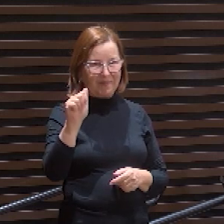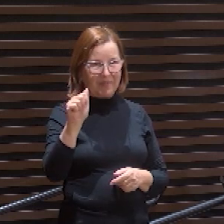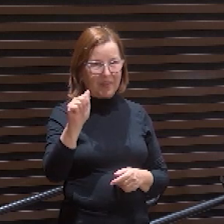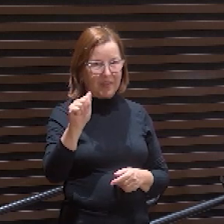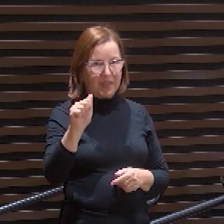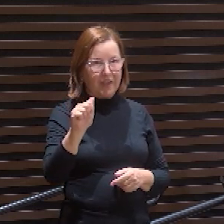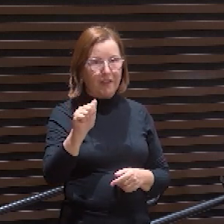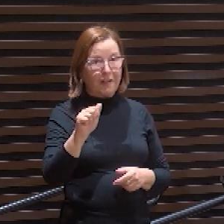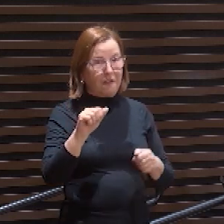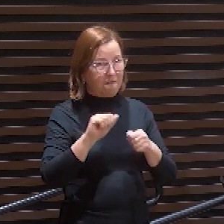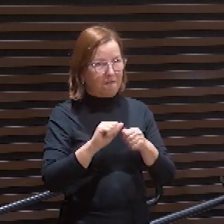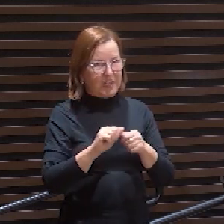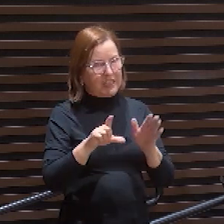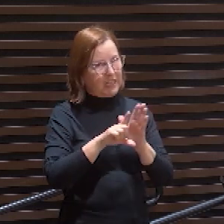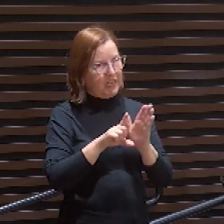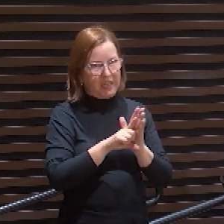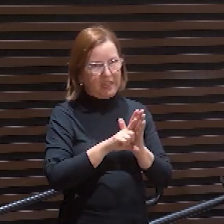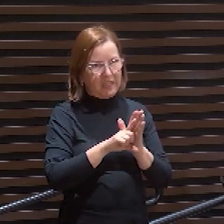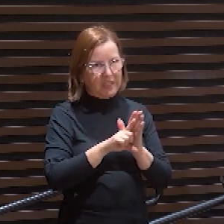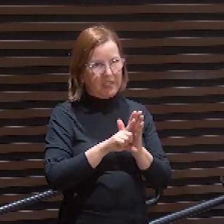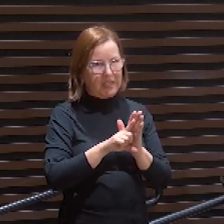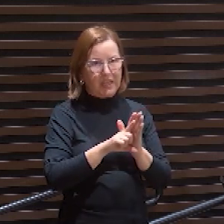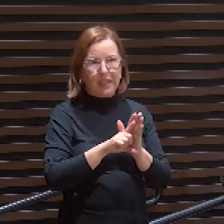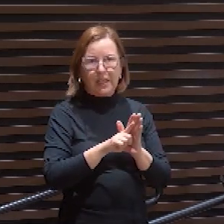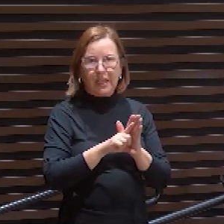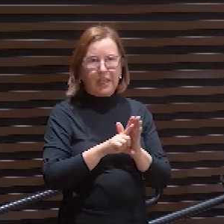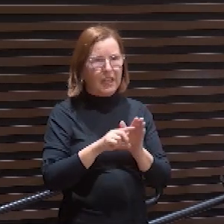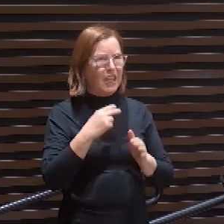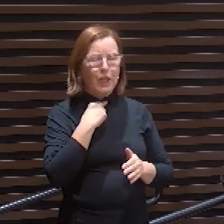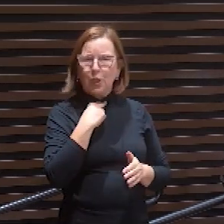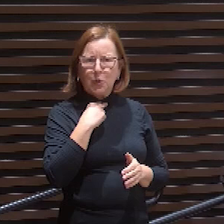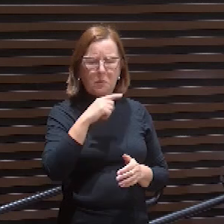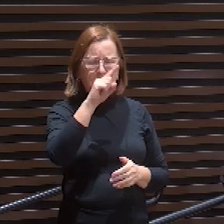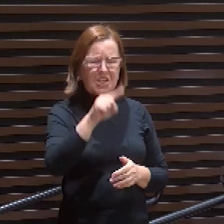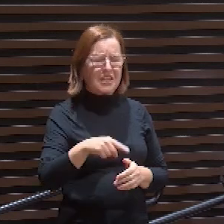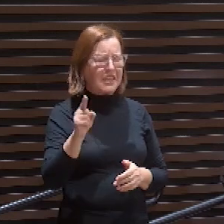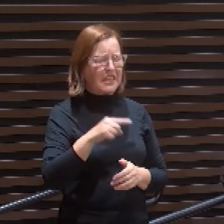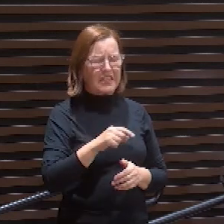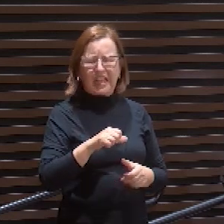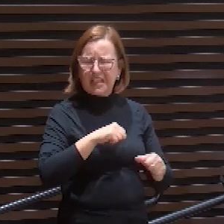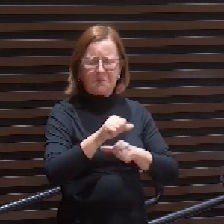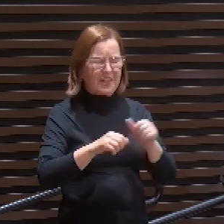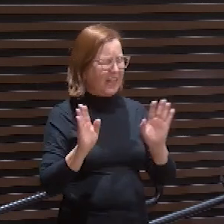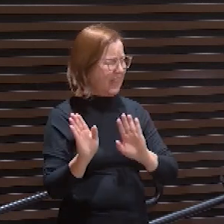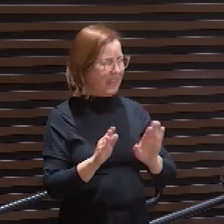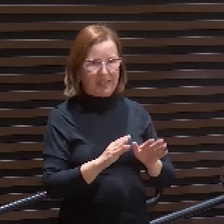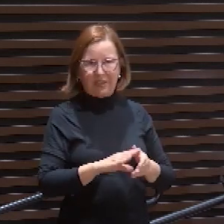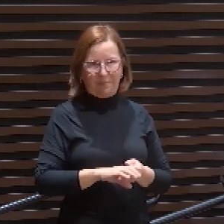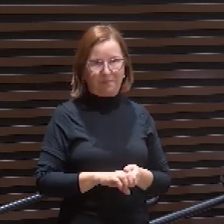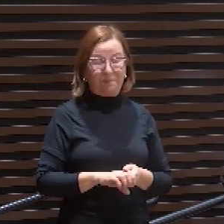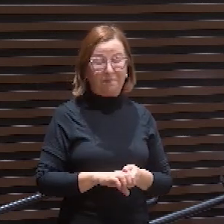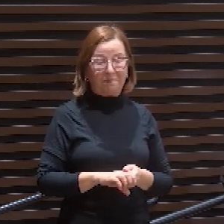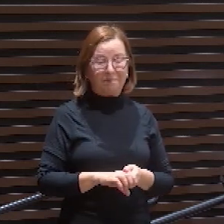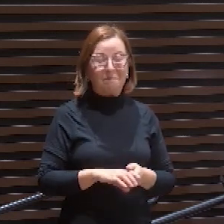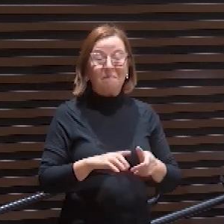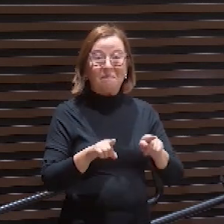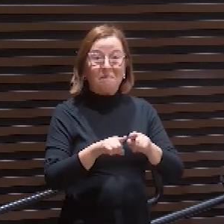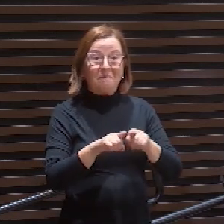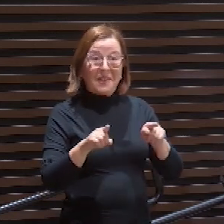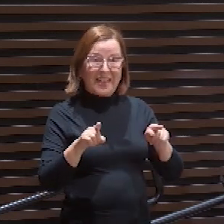ser revogada. Ora, as promessas foram feitas a Abraão e ao seu descendente.